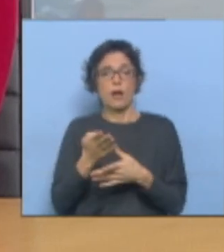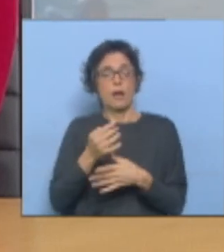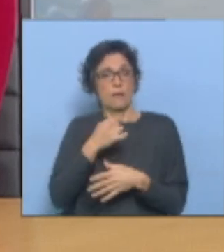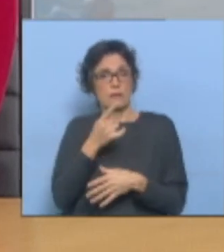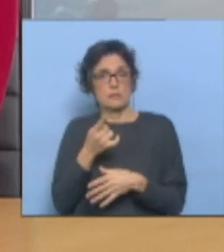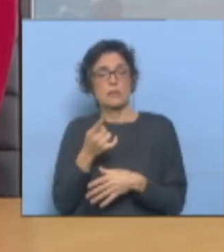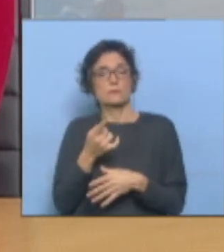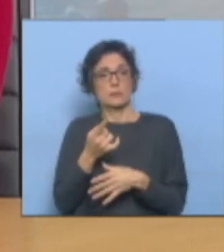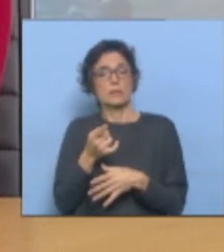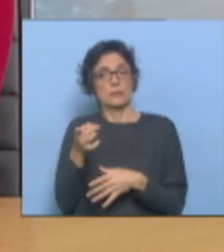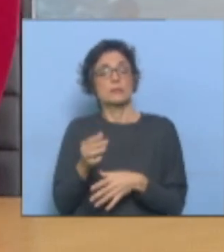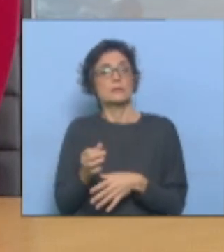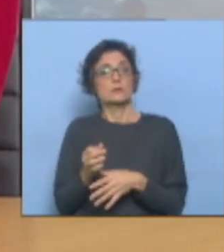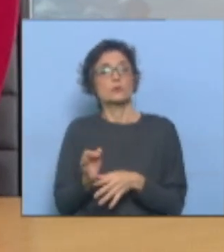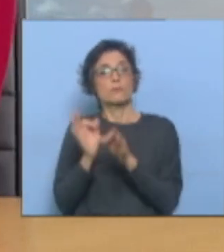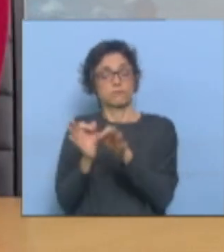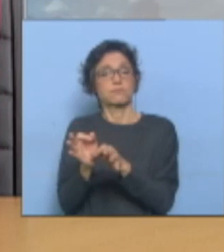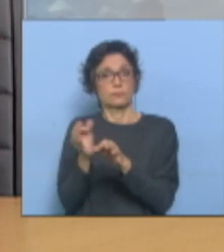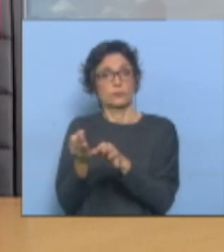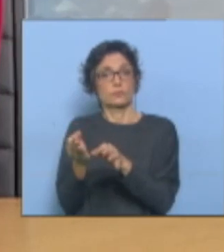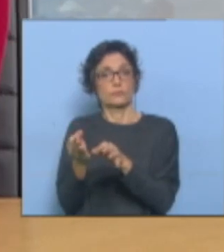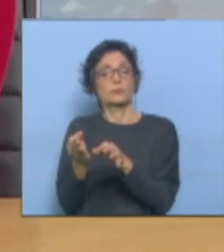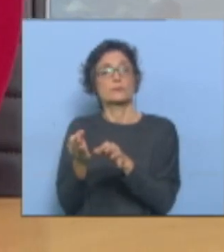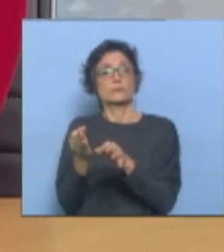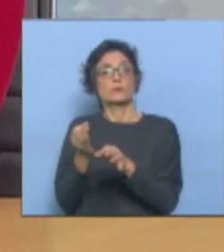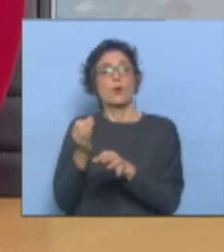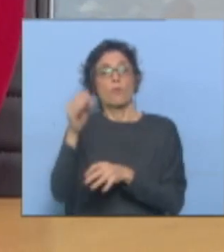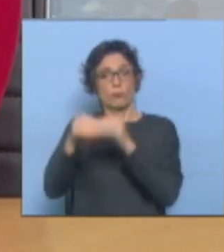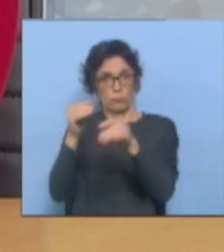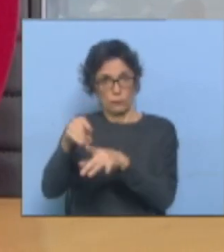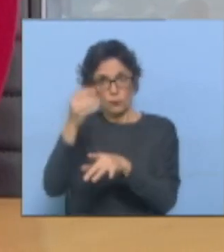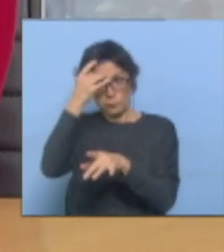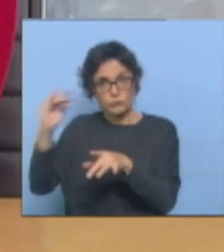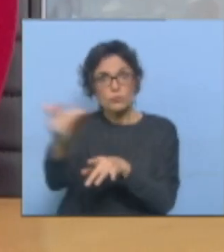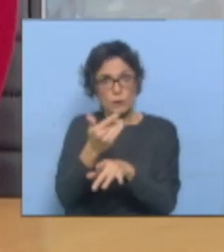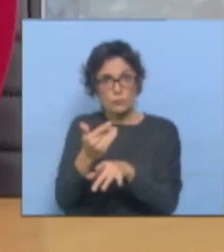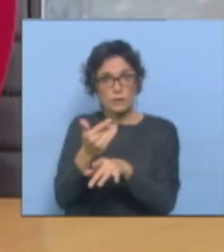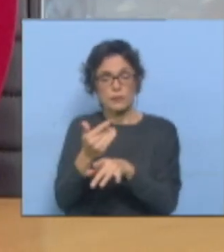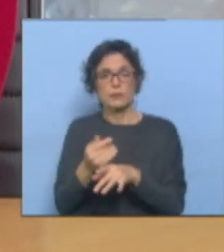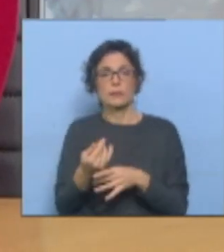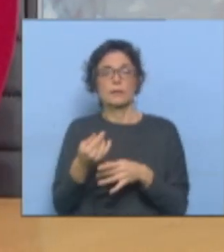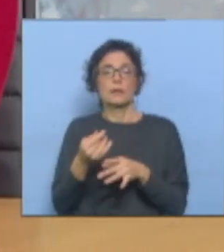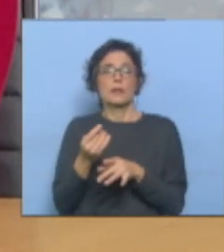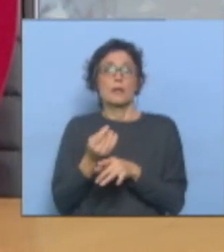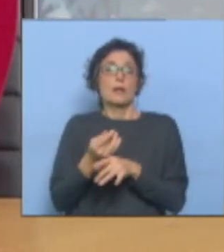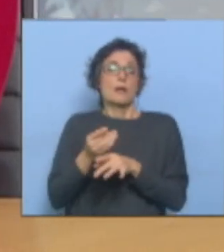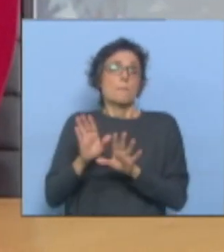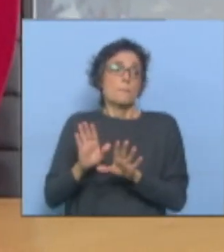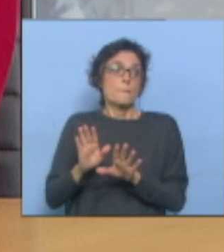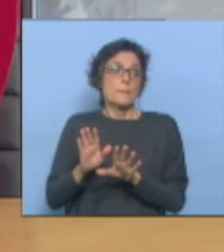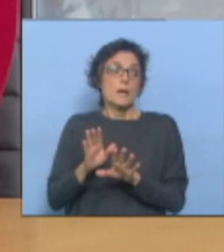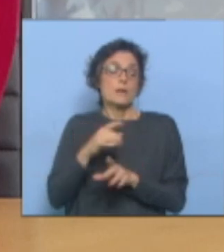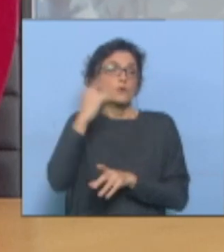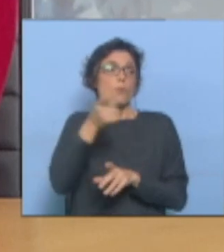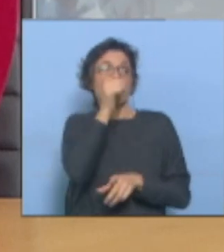referendo, por considerarem que é talvez o meio mais eficaz para travar o processo, mas há depois várias personalidades